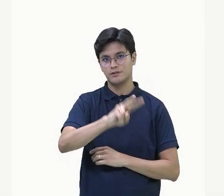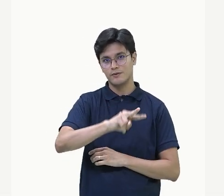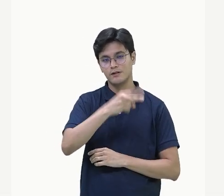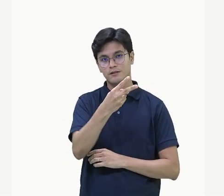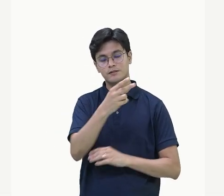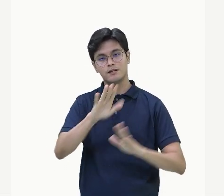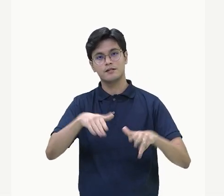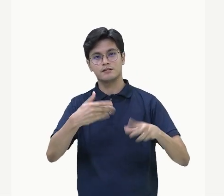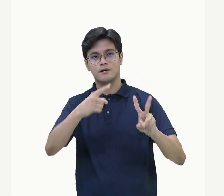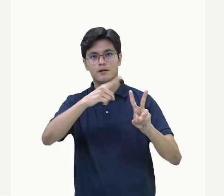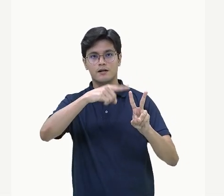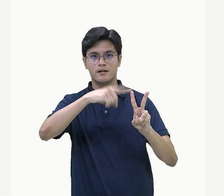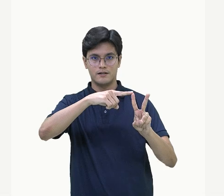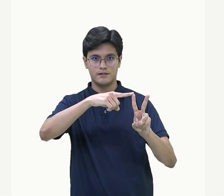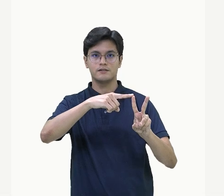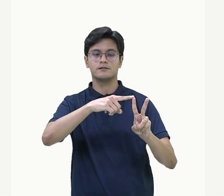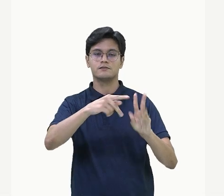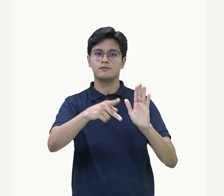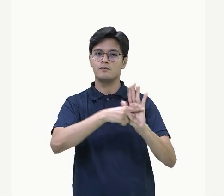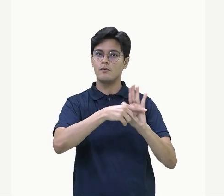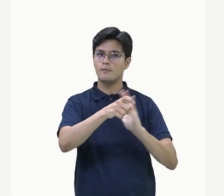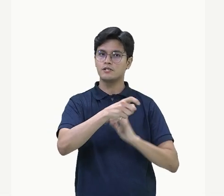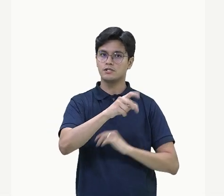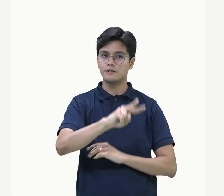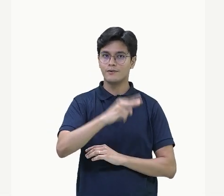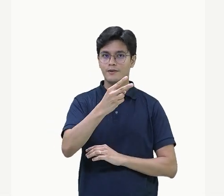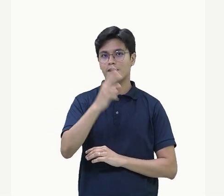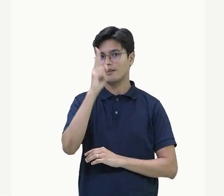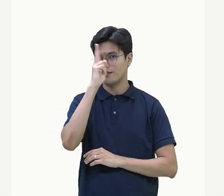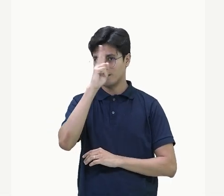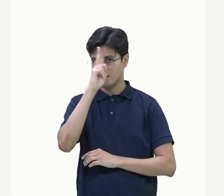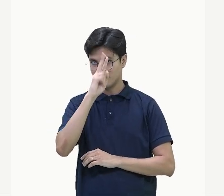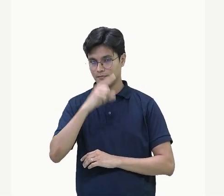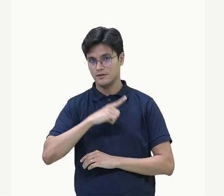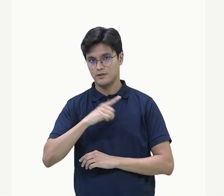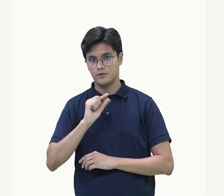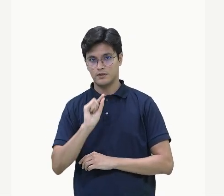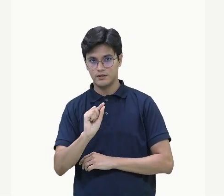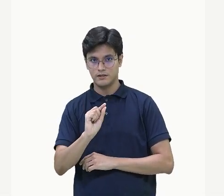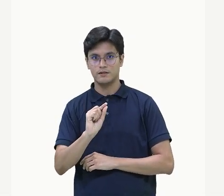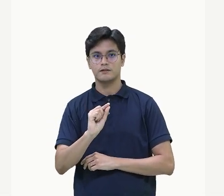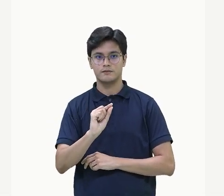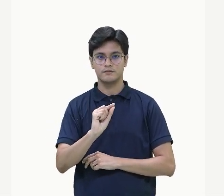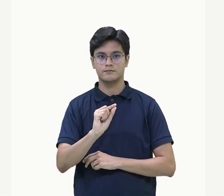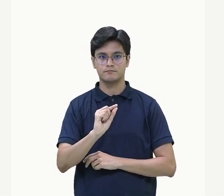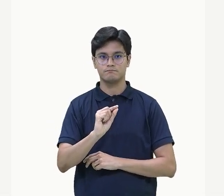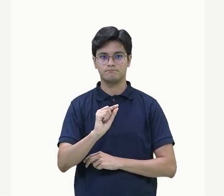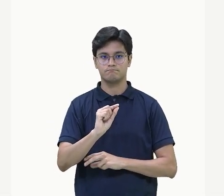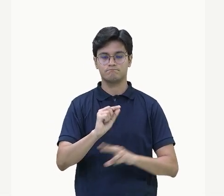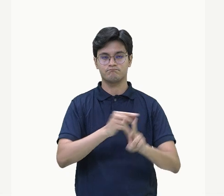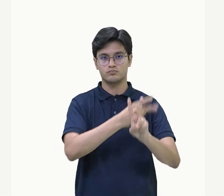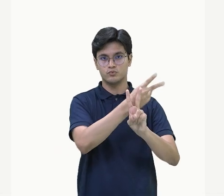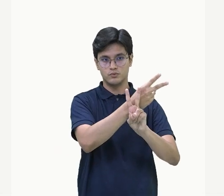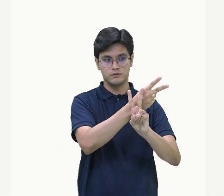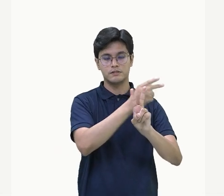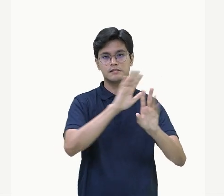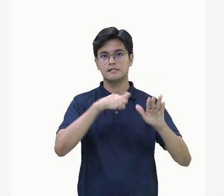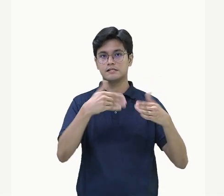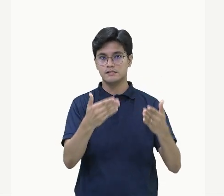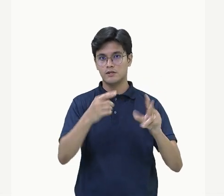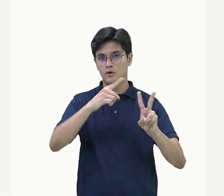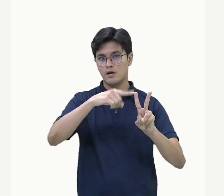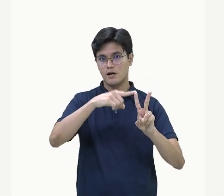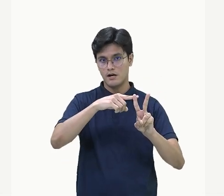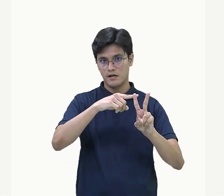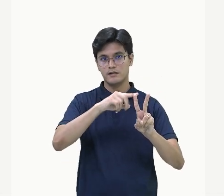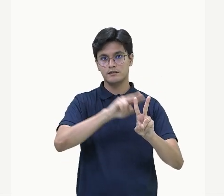de x ao quadrado é quem? Lembrem que aqui a gente tem o índice 2. Então, raiz quadrada elevada ao